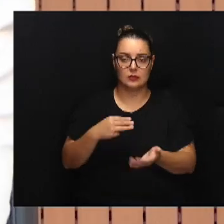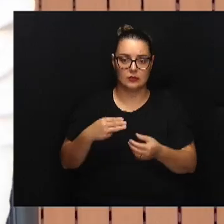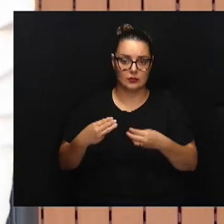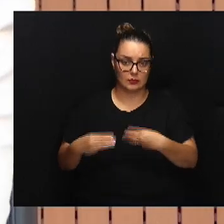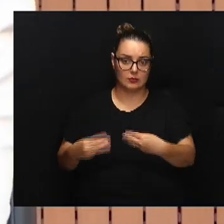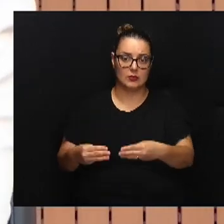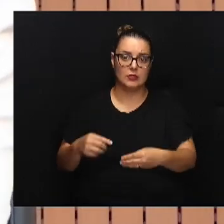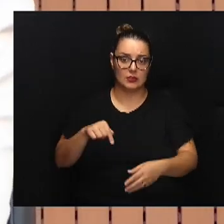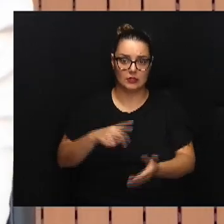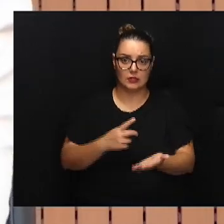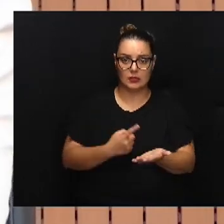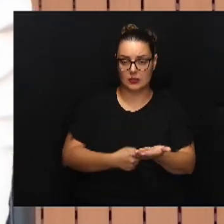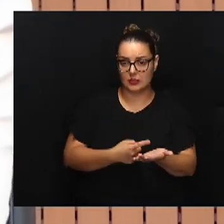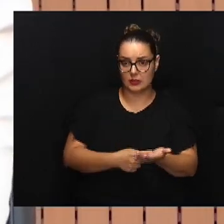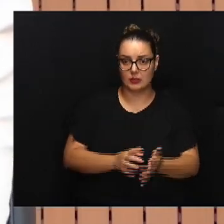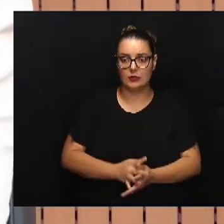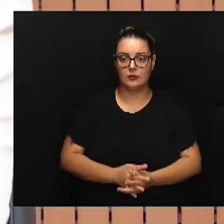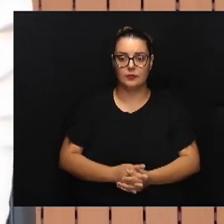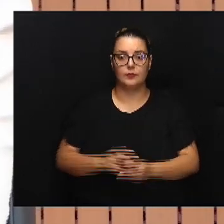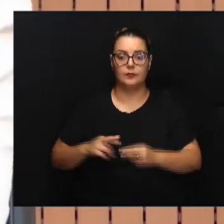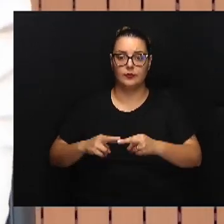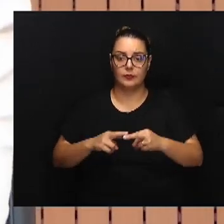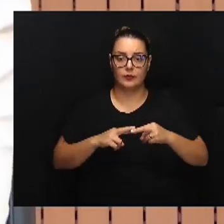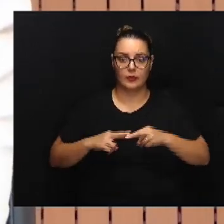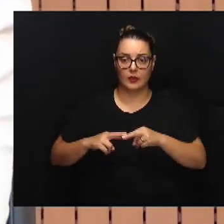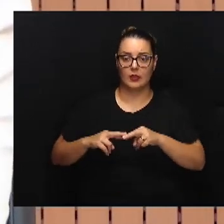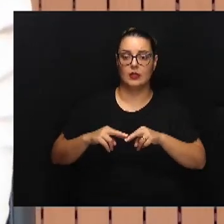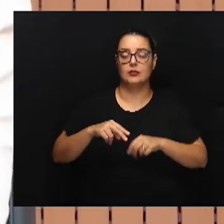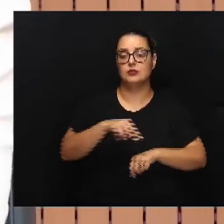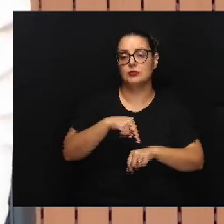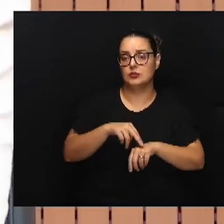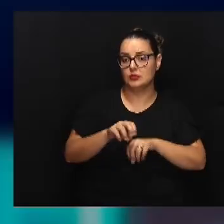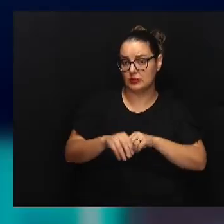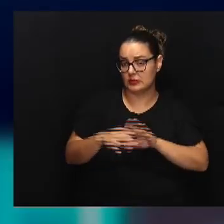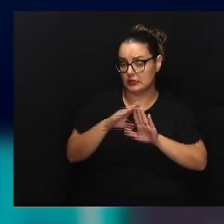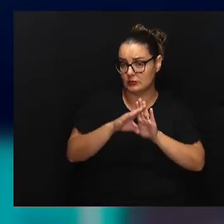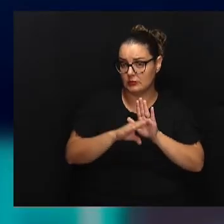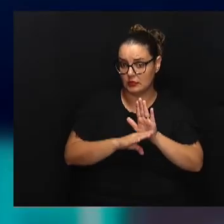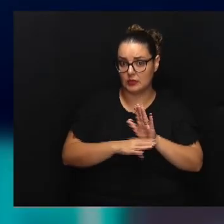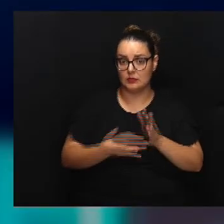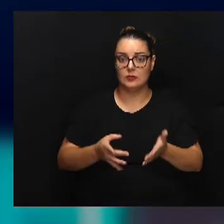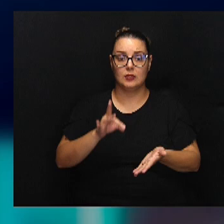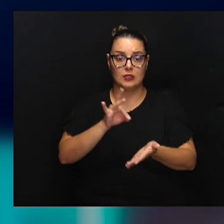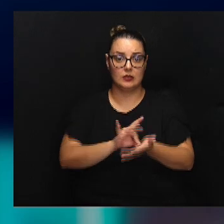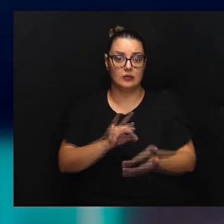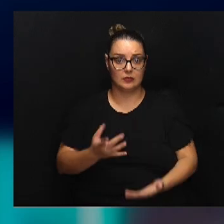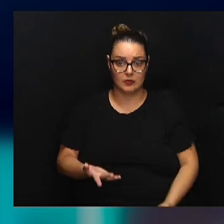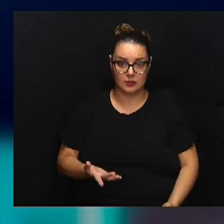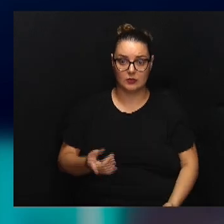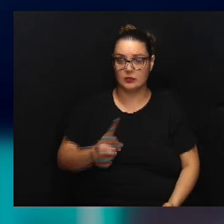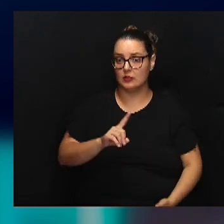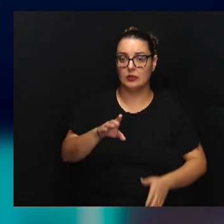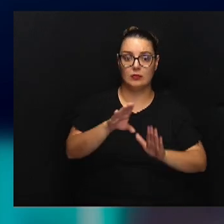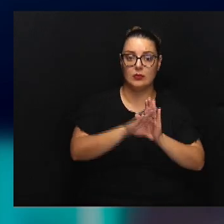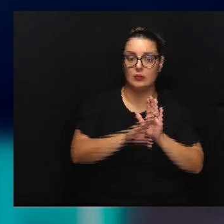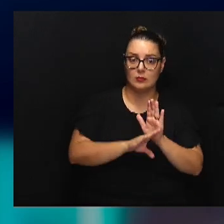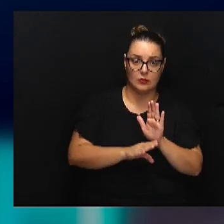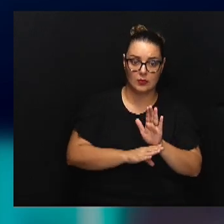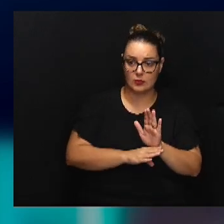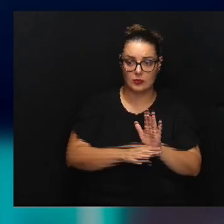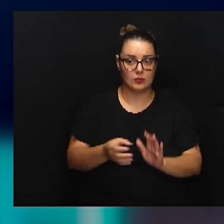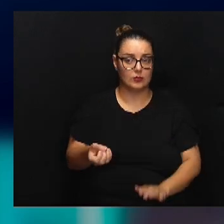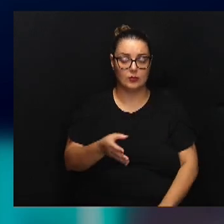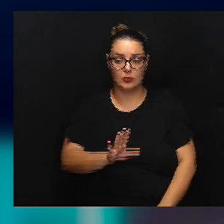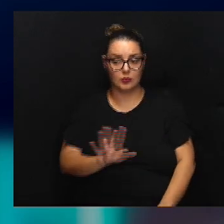Bom, a Rede Nacional de Cursinhos Populares, esse programa, na verdade, não é um programa